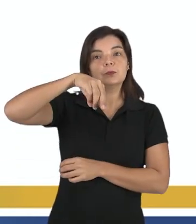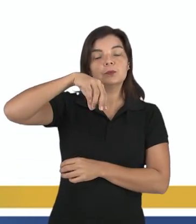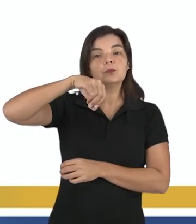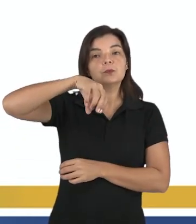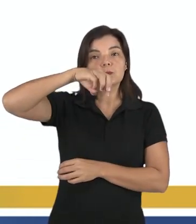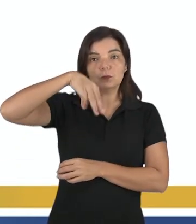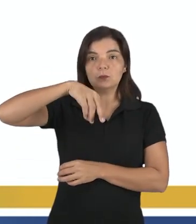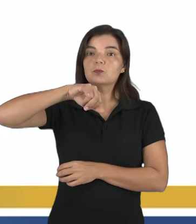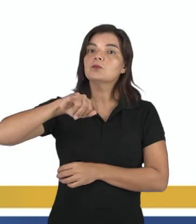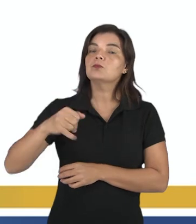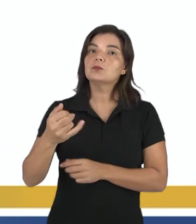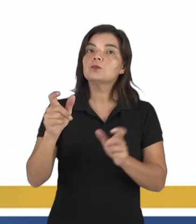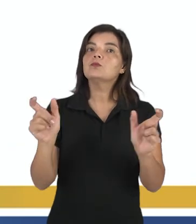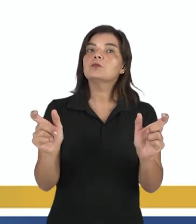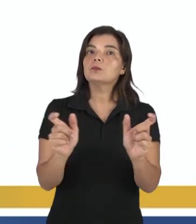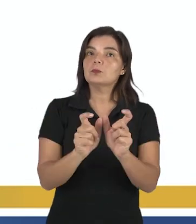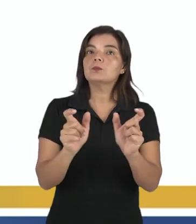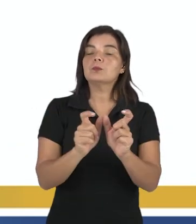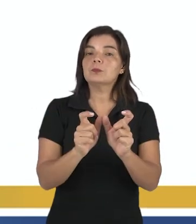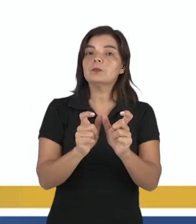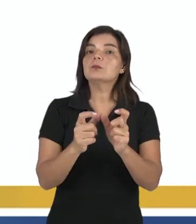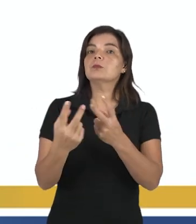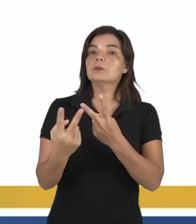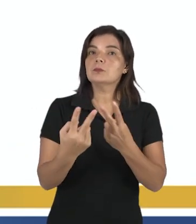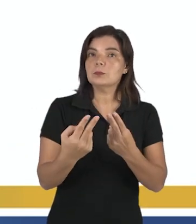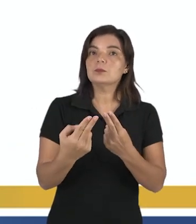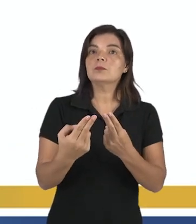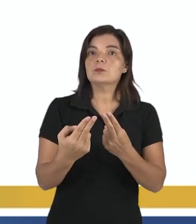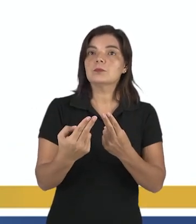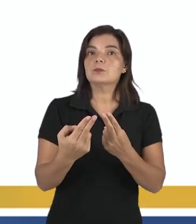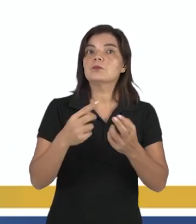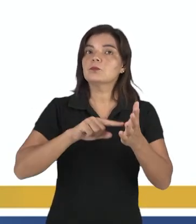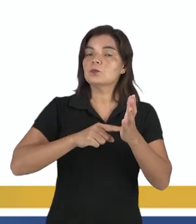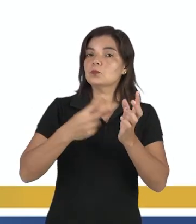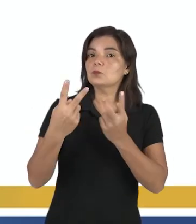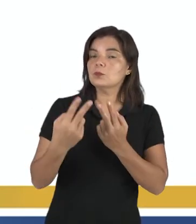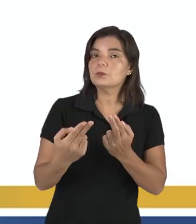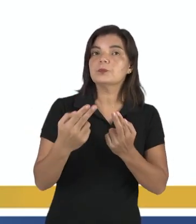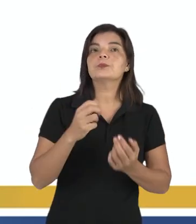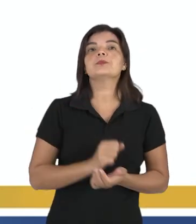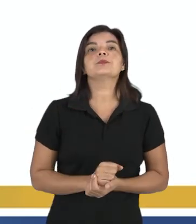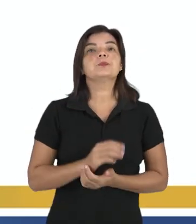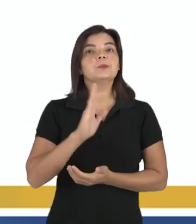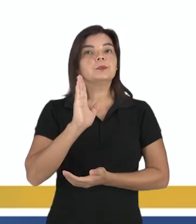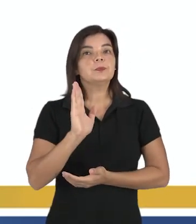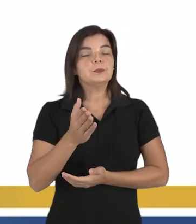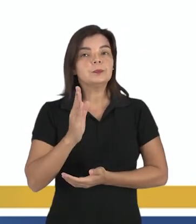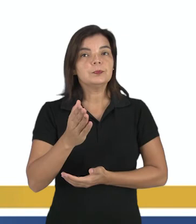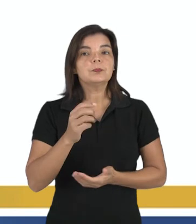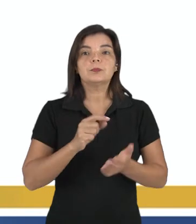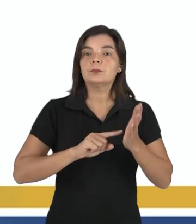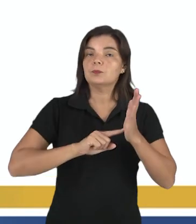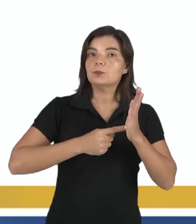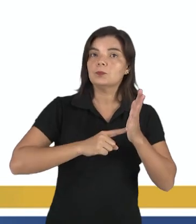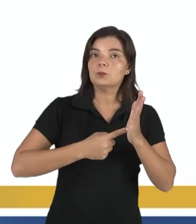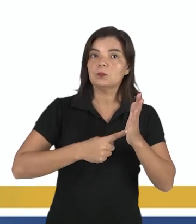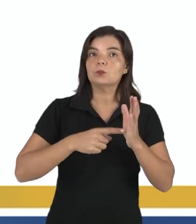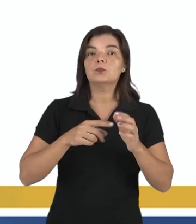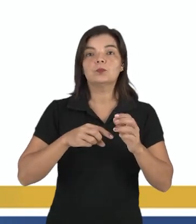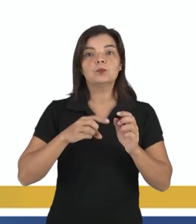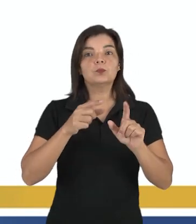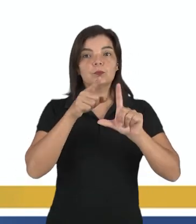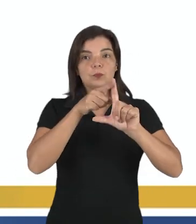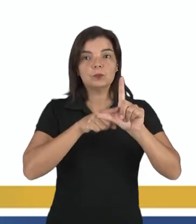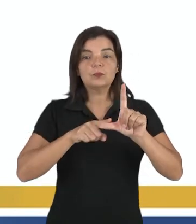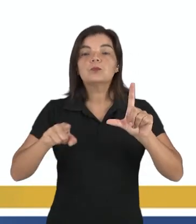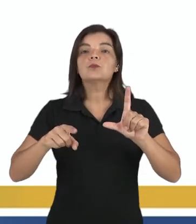juros compostos, eles vão coincidir no mesmo ponto. Já a partir desse ponto, o gráfico do montante